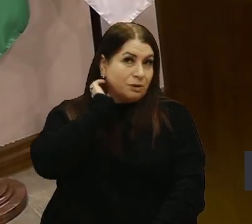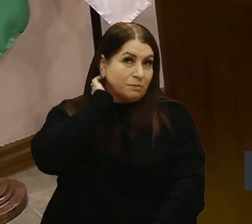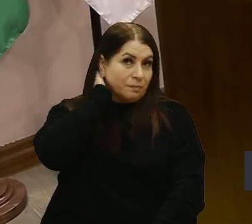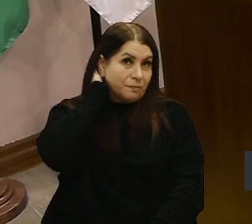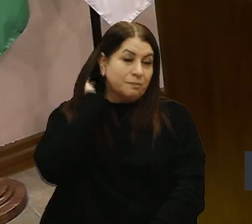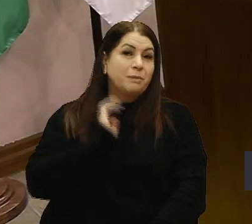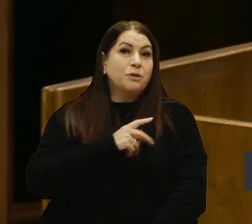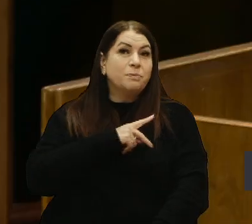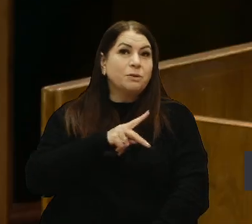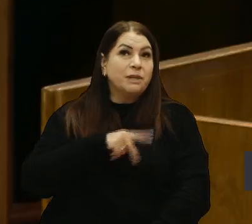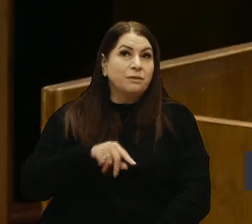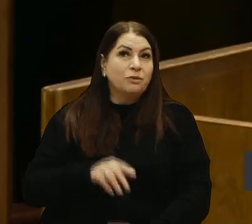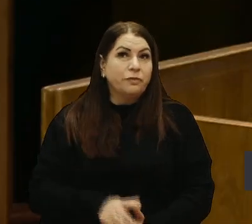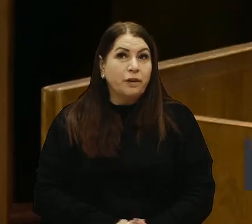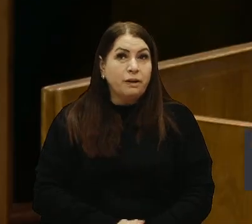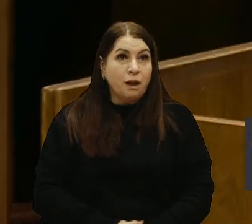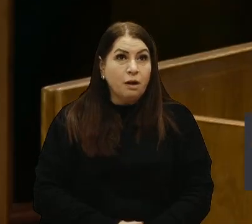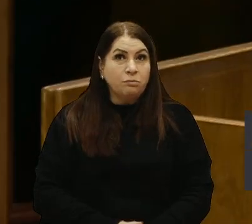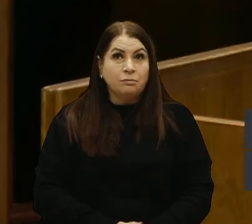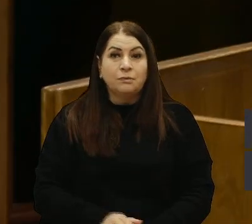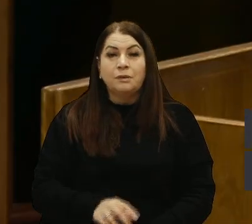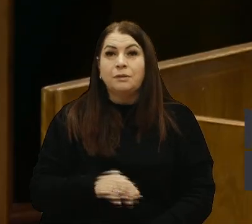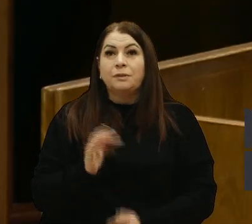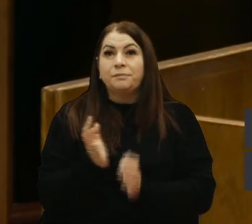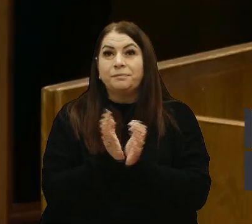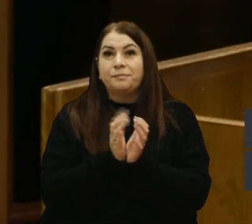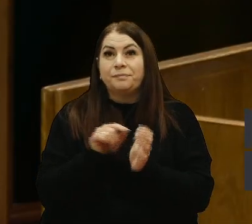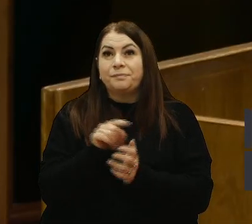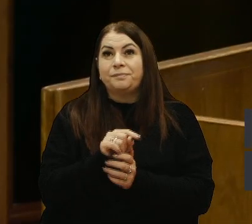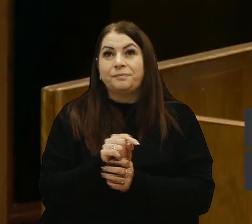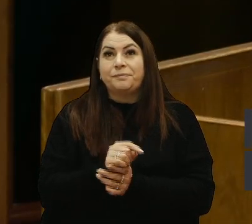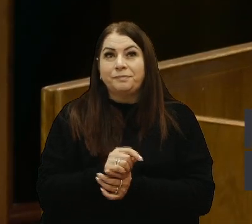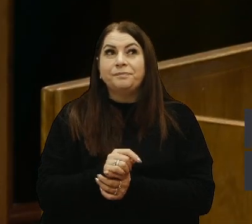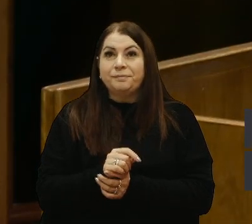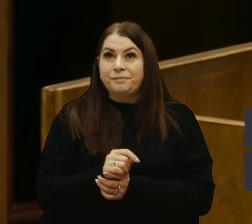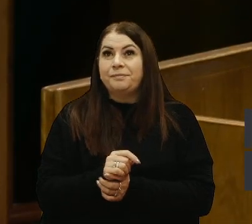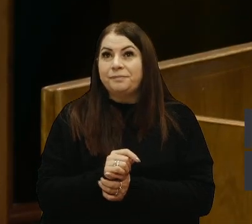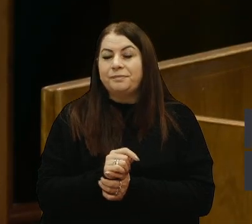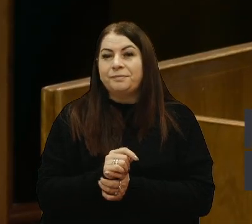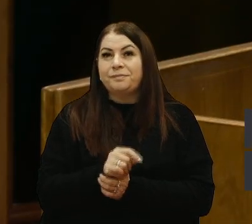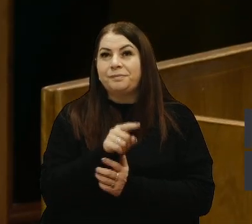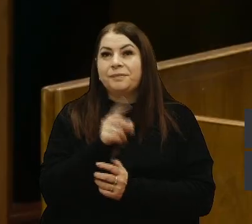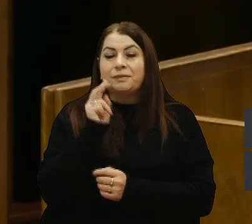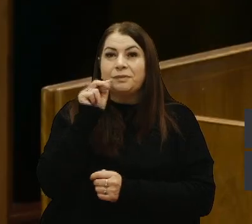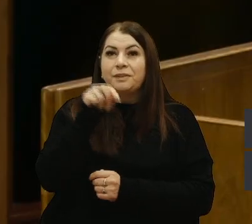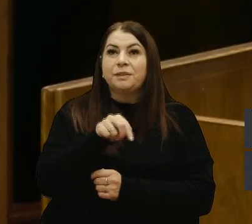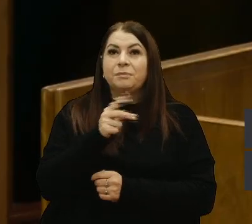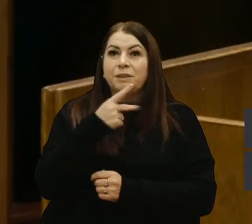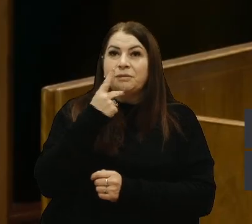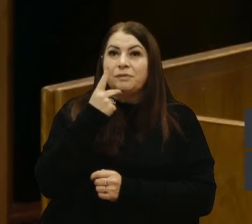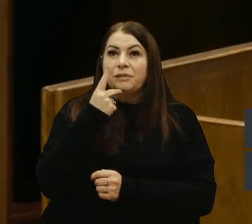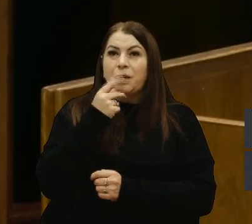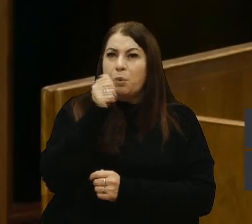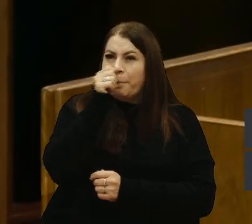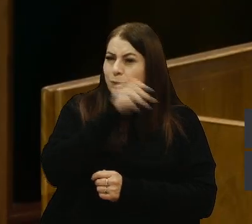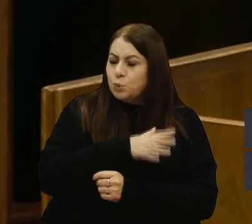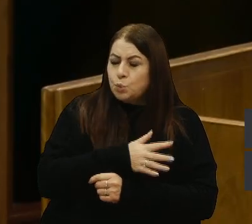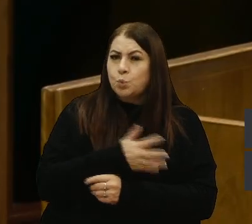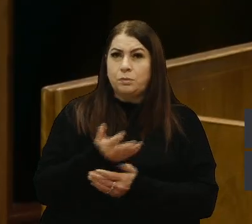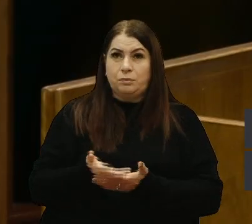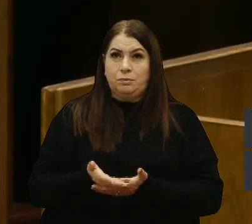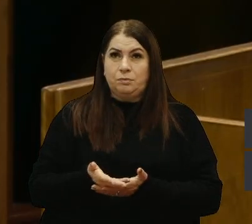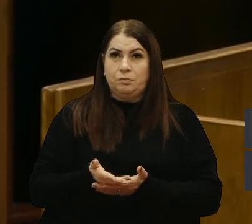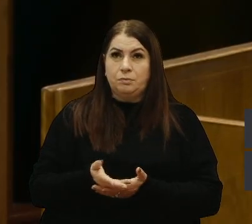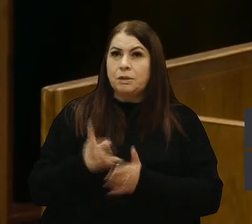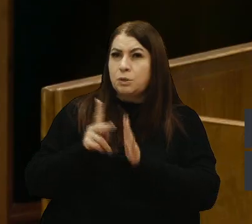Senhor presidente, nobres colegas, eu venho aqui para falar do absurdo